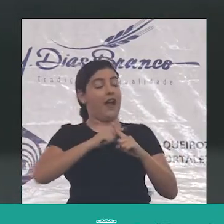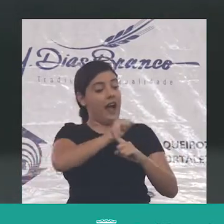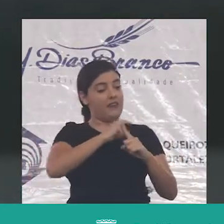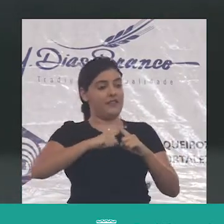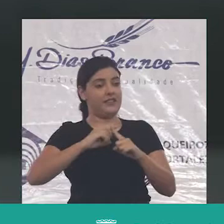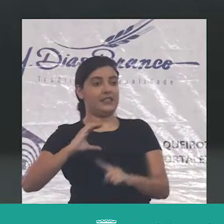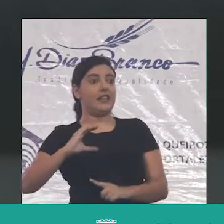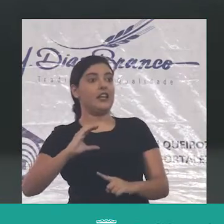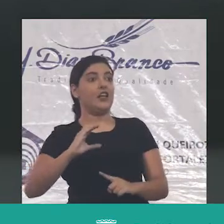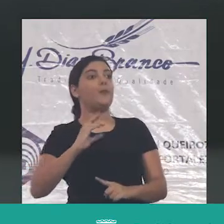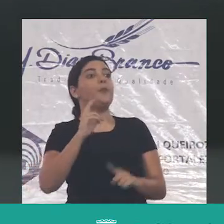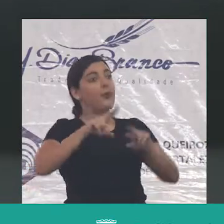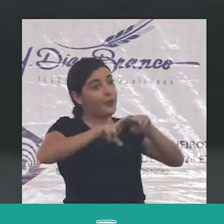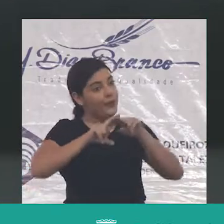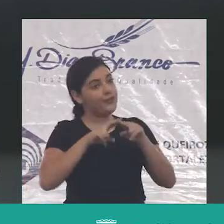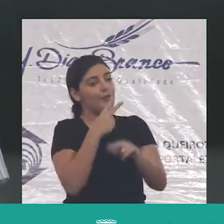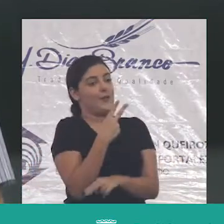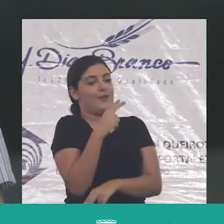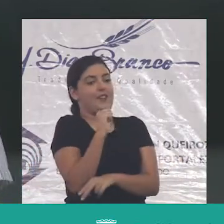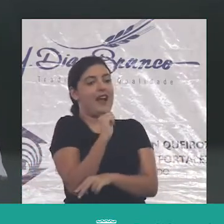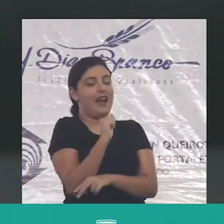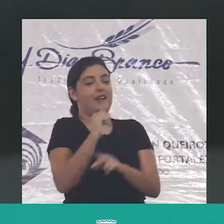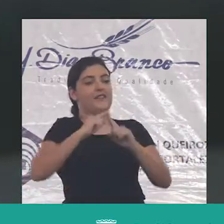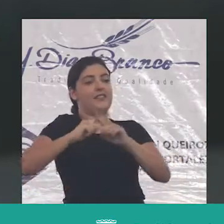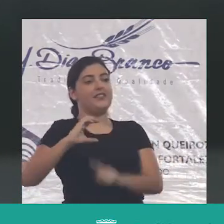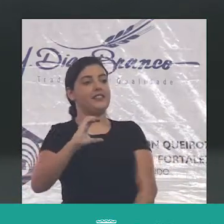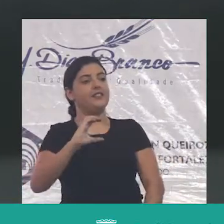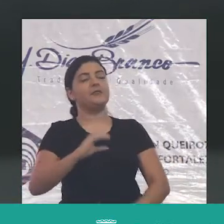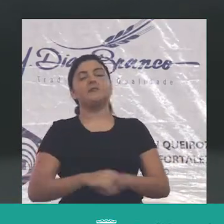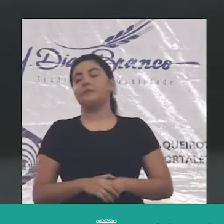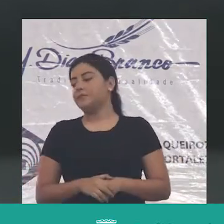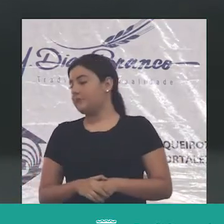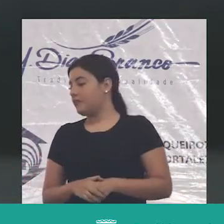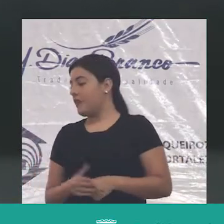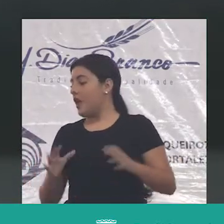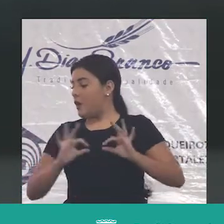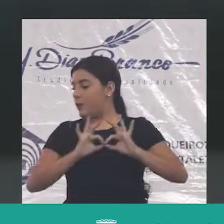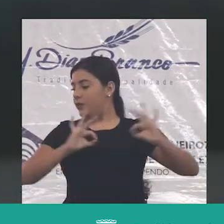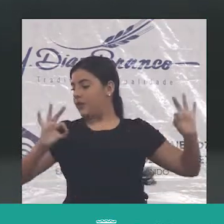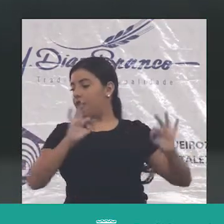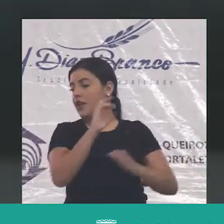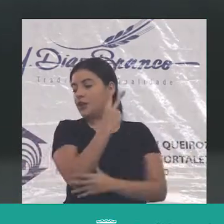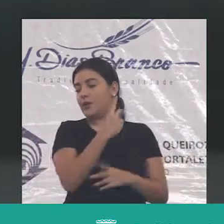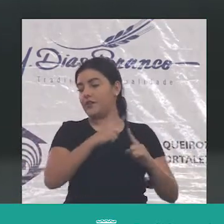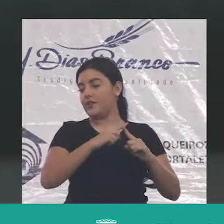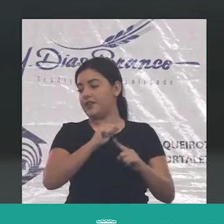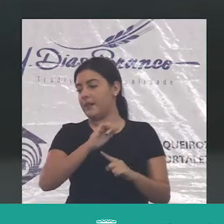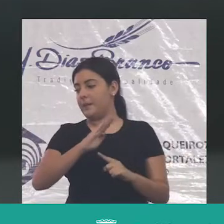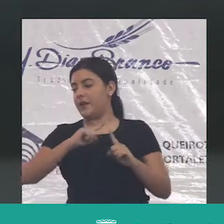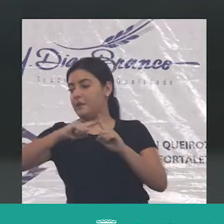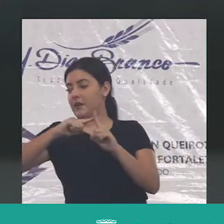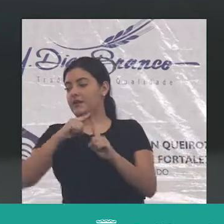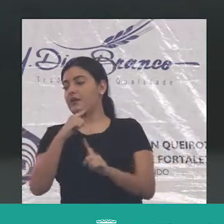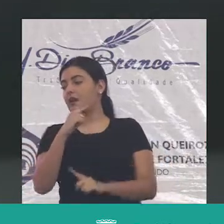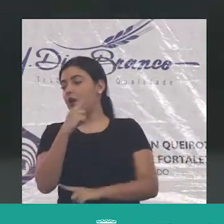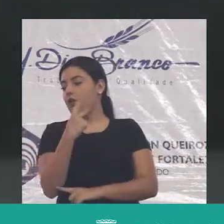vezes C duas vezes. Por isso que no total eu vou ter 2 vezes AB, 2 vezes AC e 2 vezes